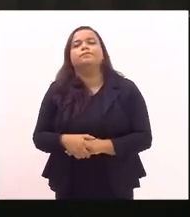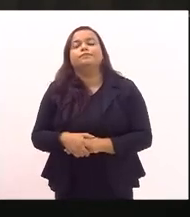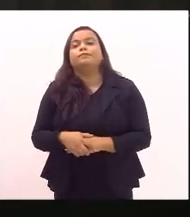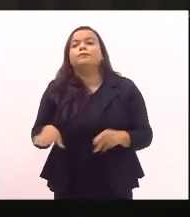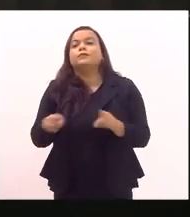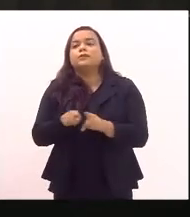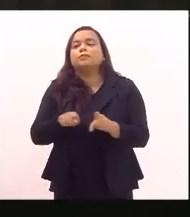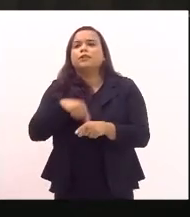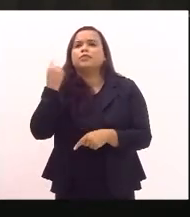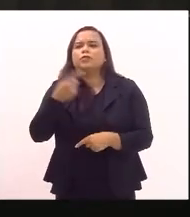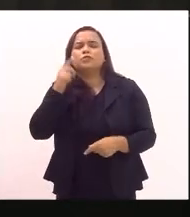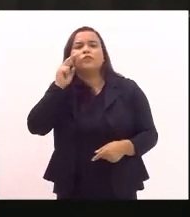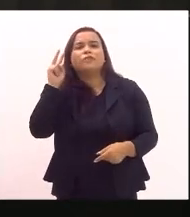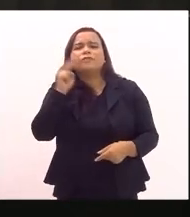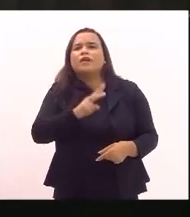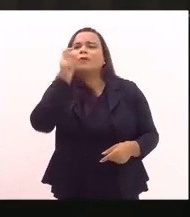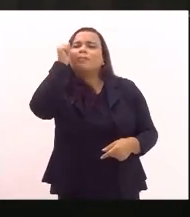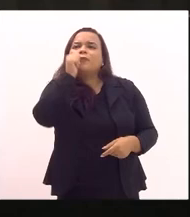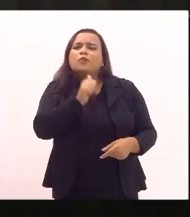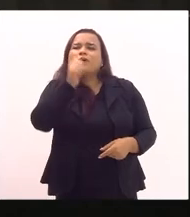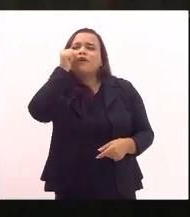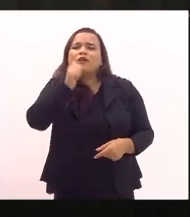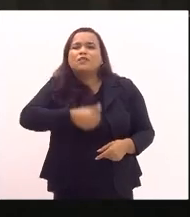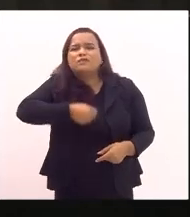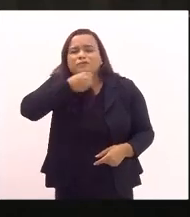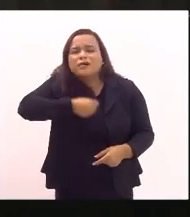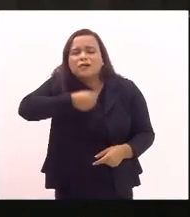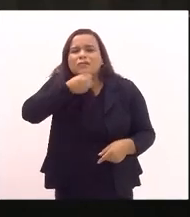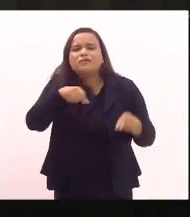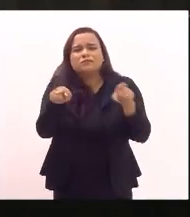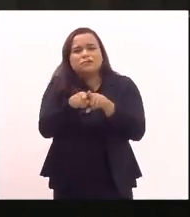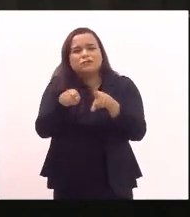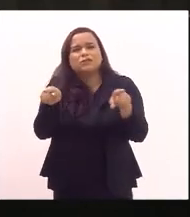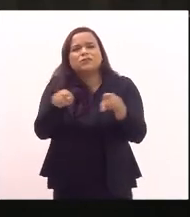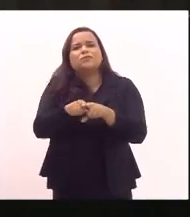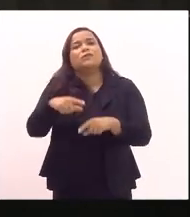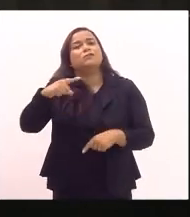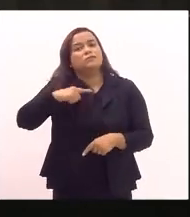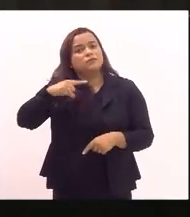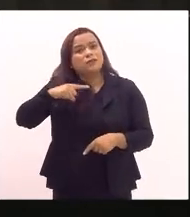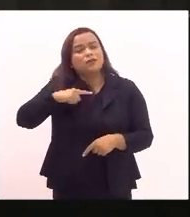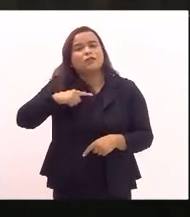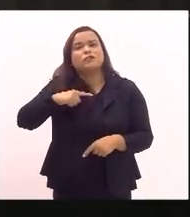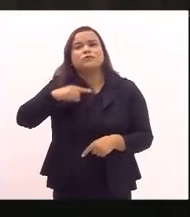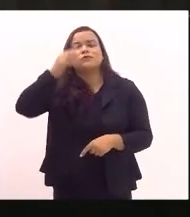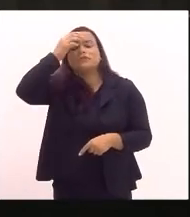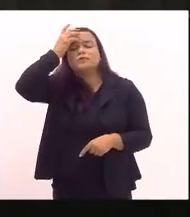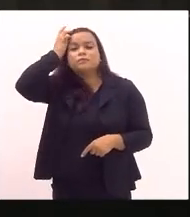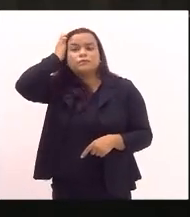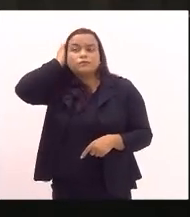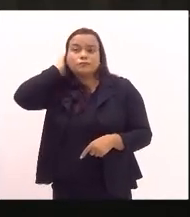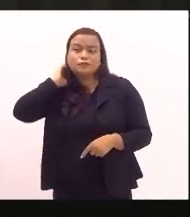temos visto quantas mulheres idosas Inclusive tem sido